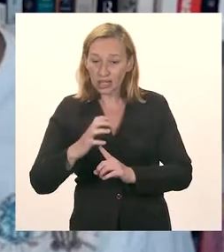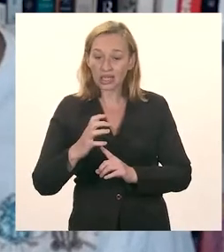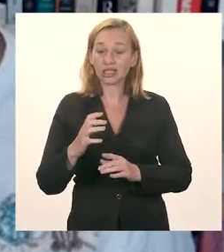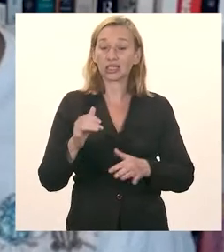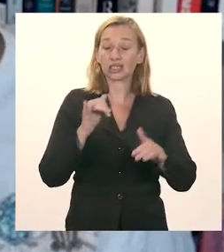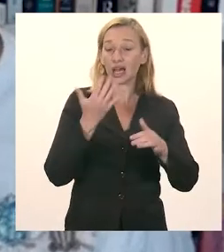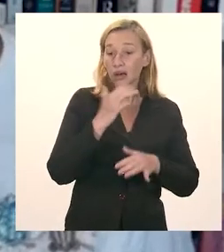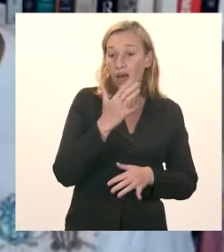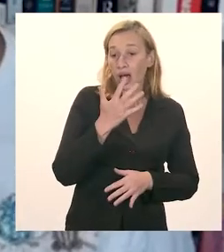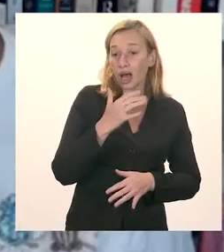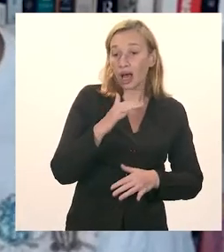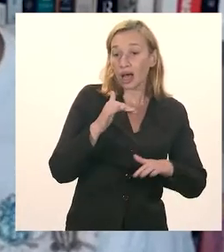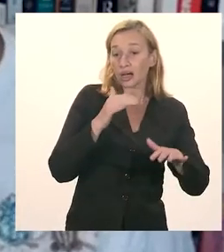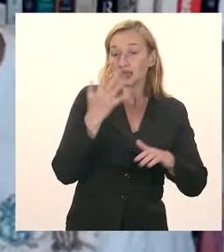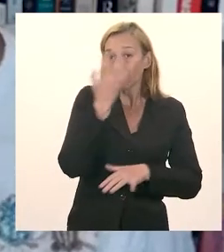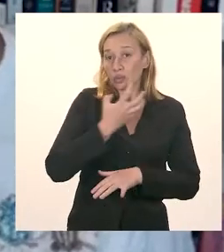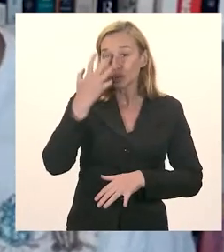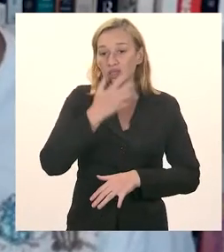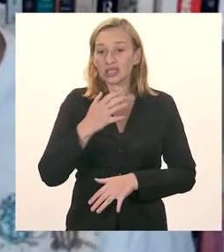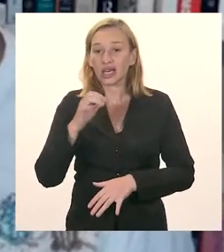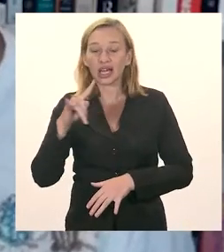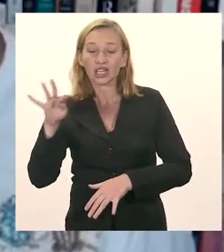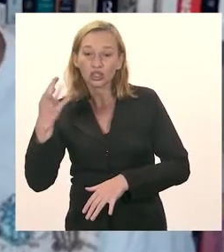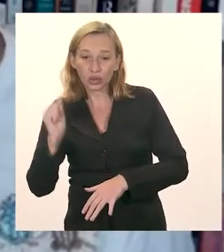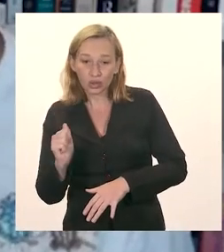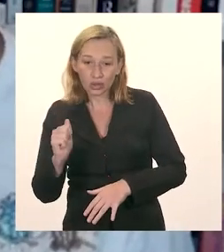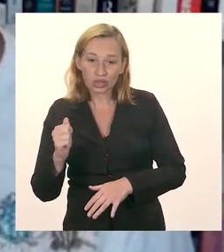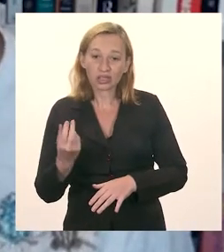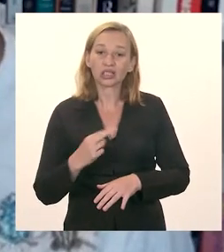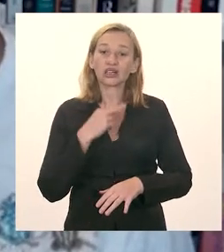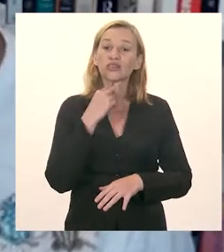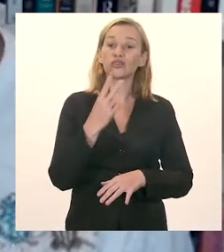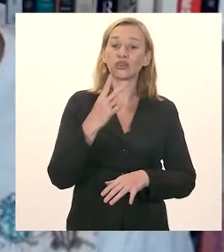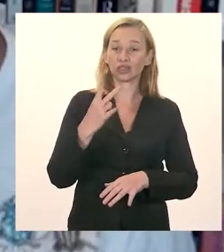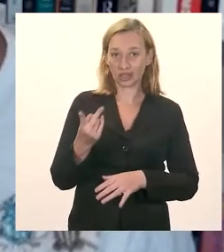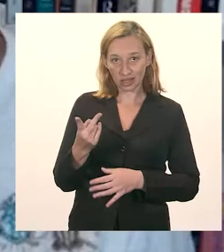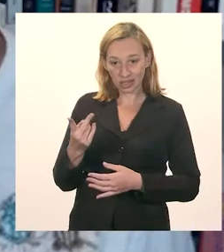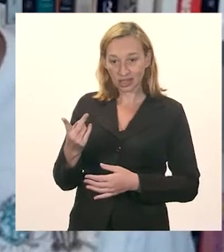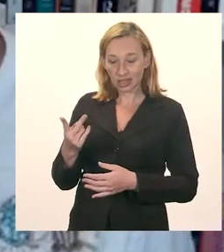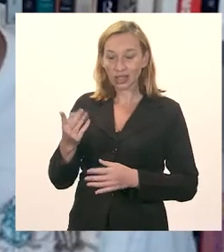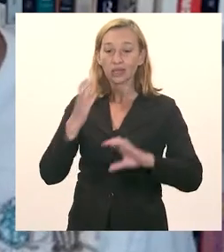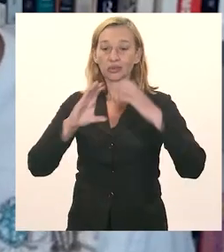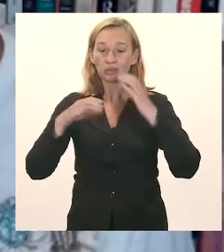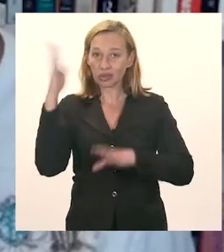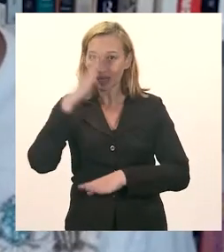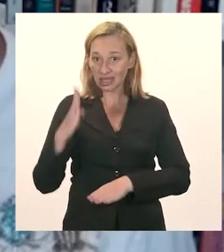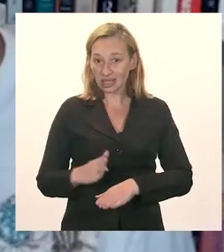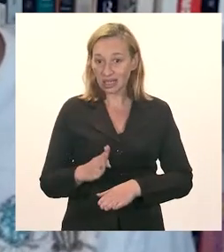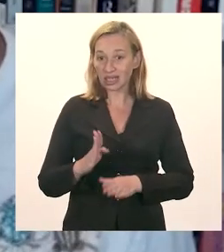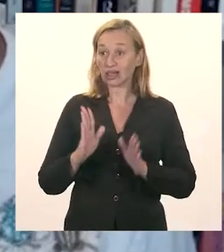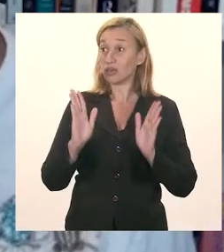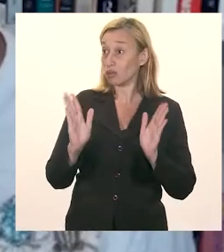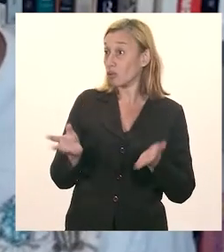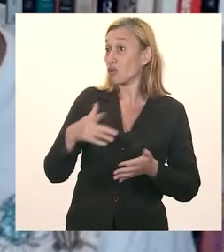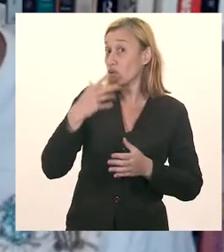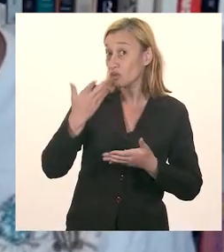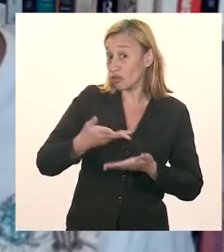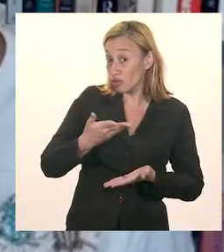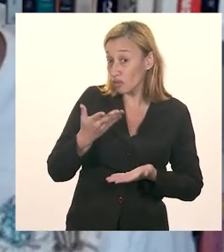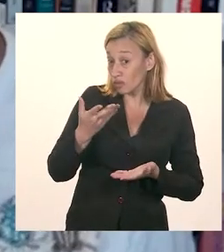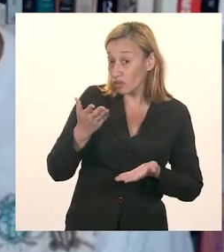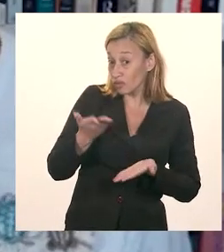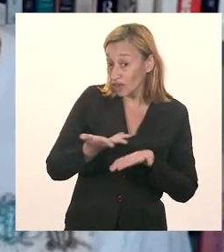música eletrônica, tornando-se uma das vozes mais autênticas da música brasileira na atualidade. Vamos conversar com a